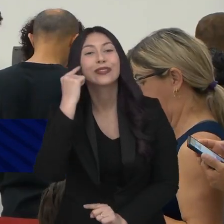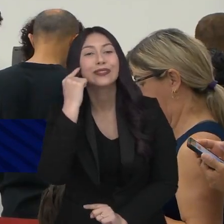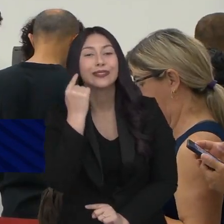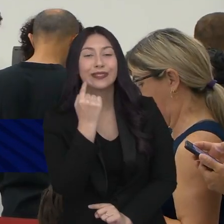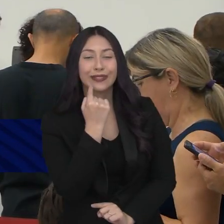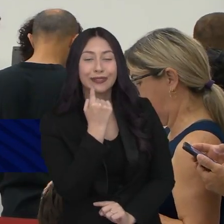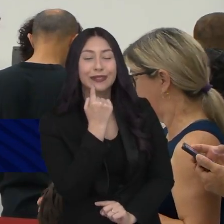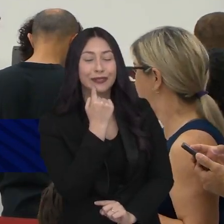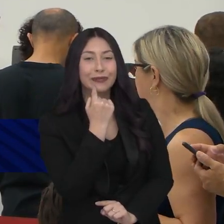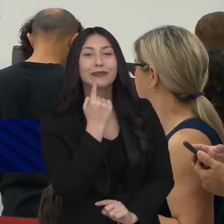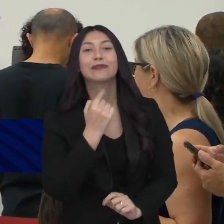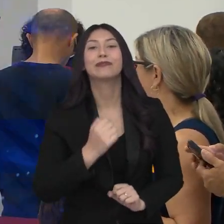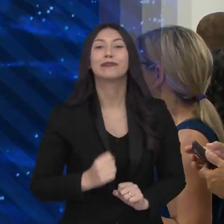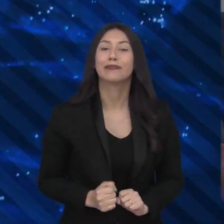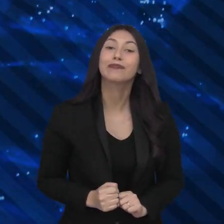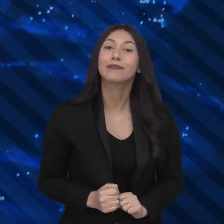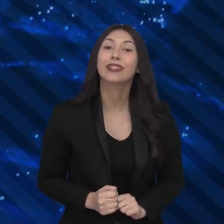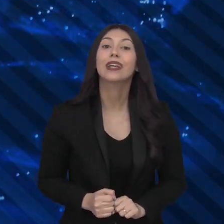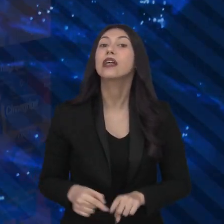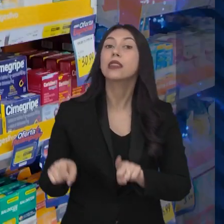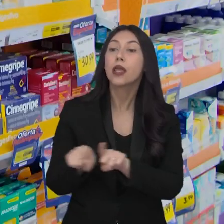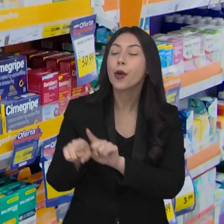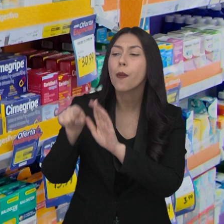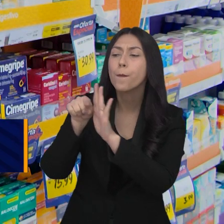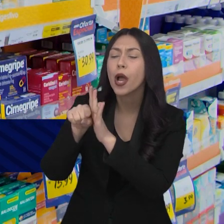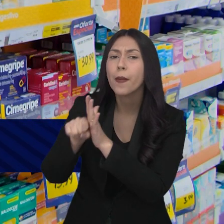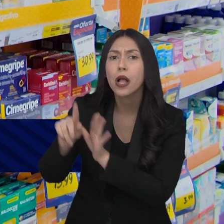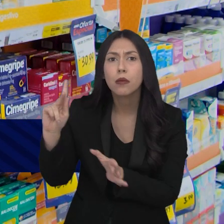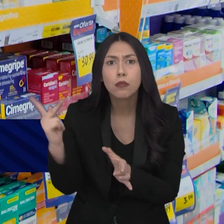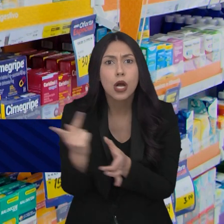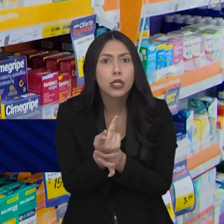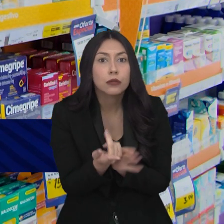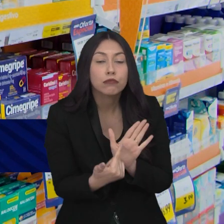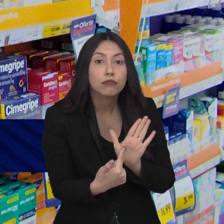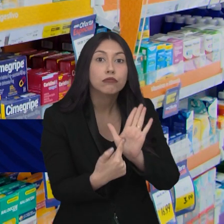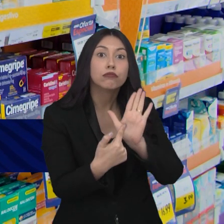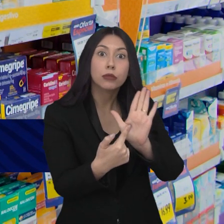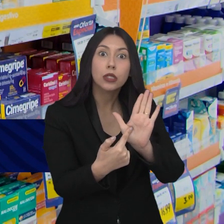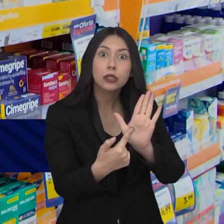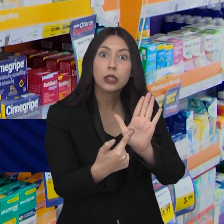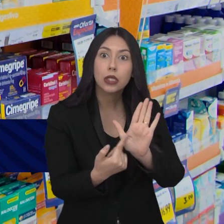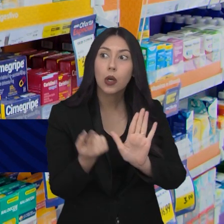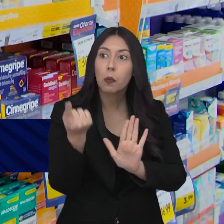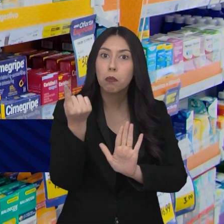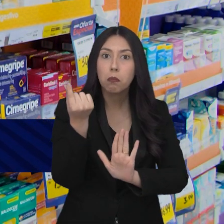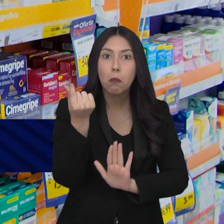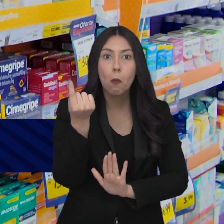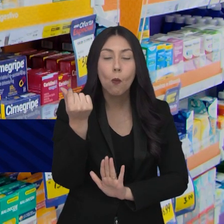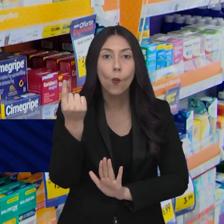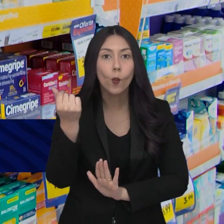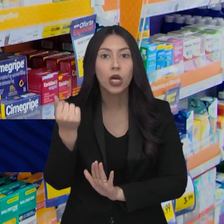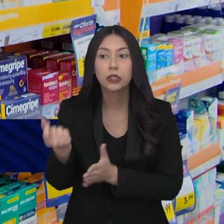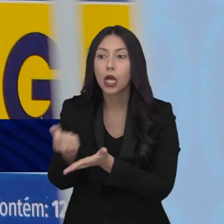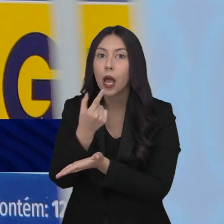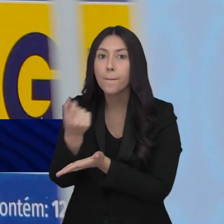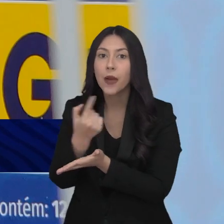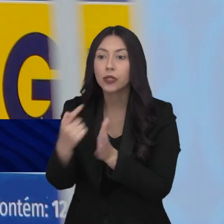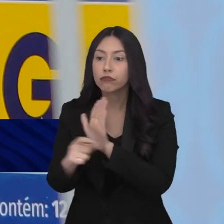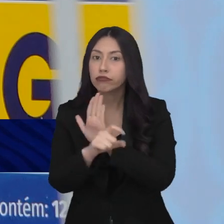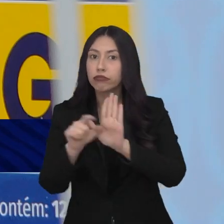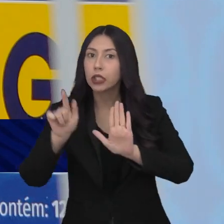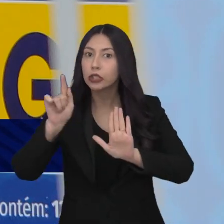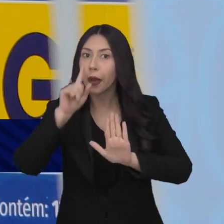com deficiência auditiva. E levantamento do Procon São Paulo mostra que a diferença de valor entre